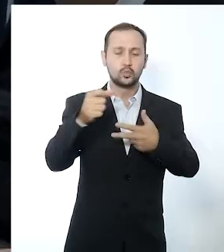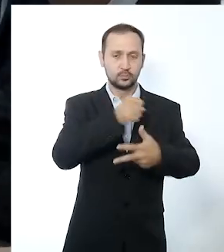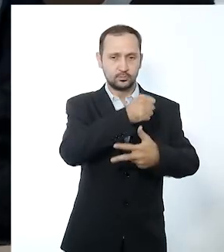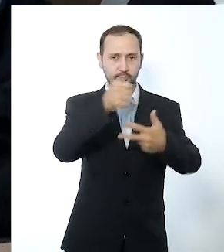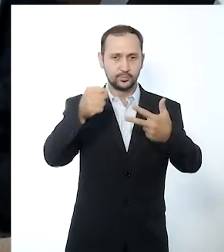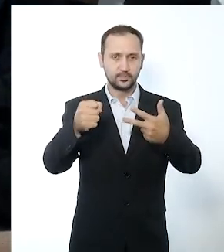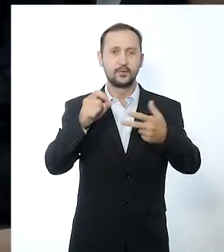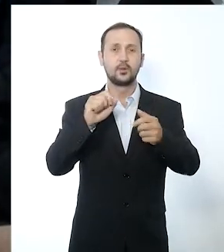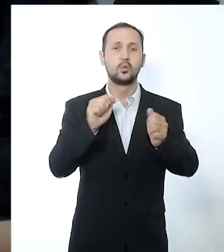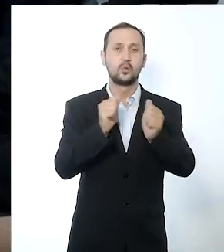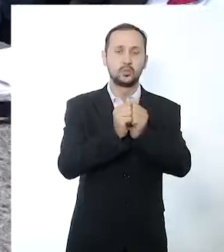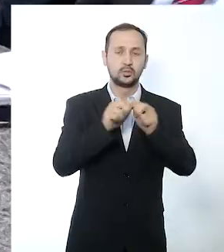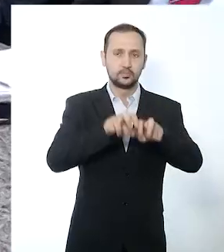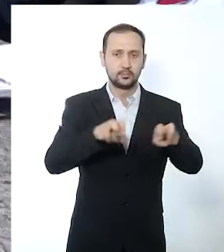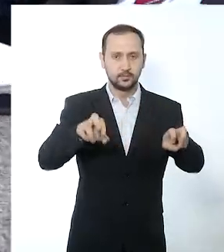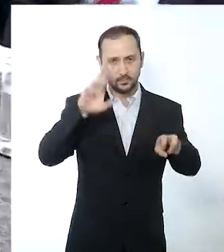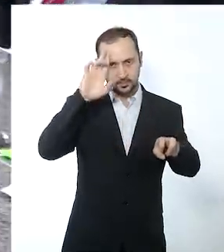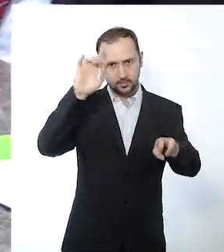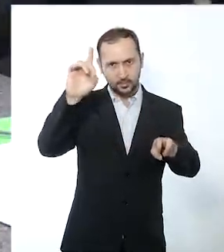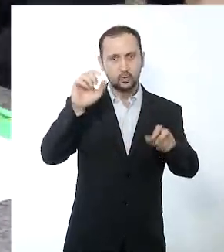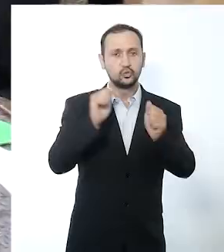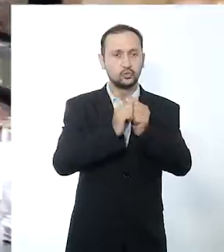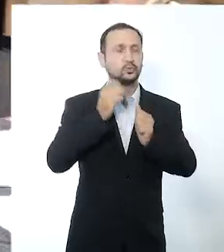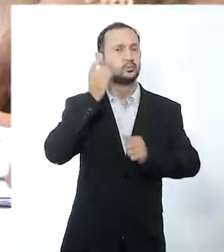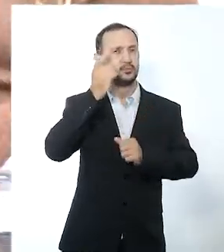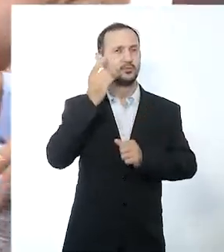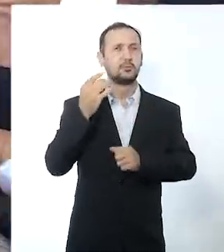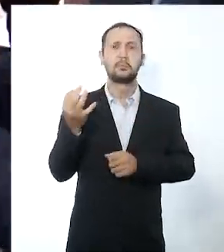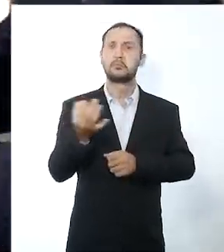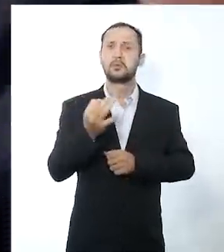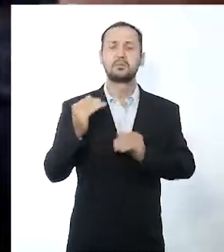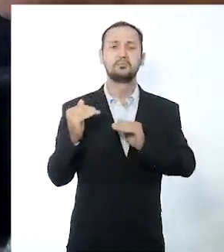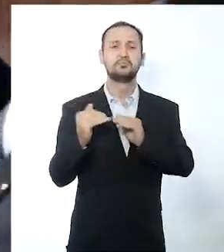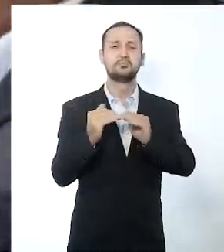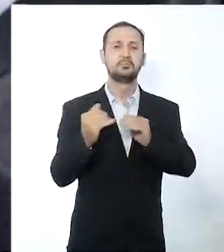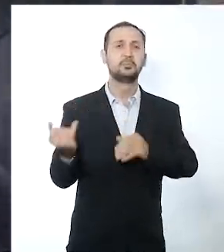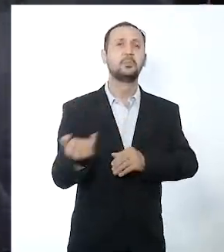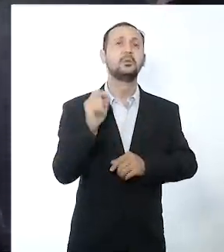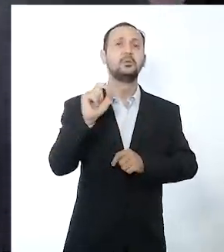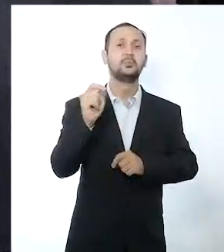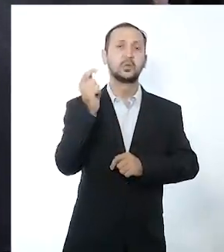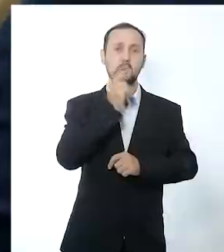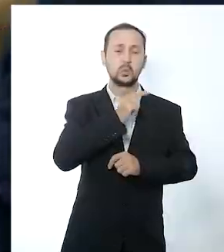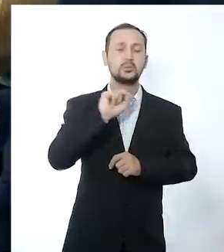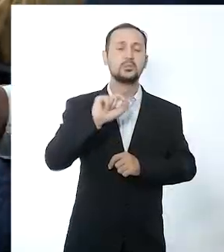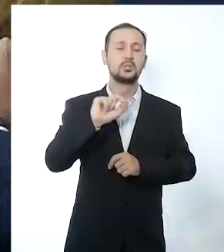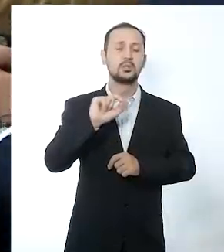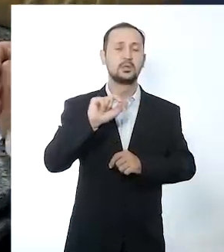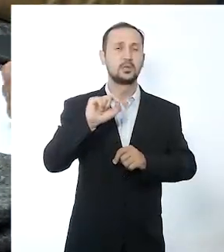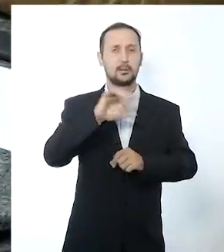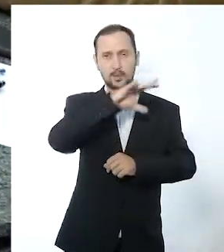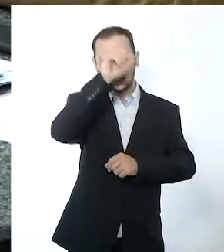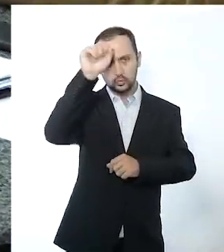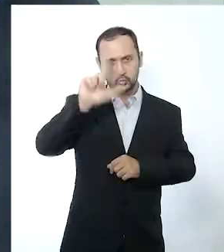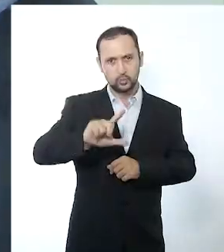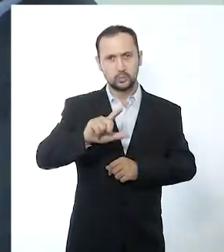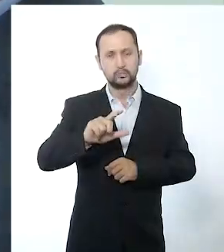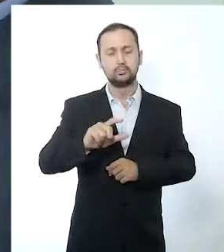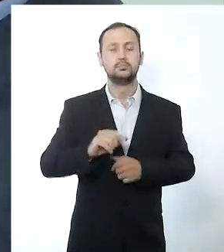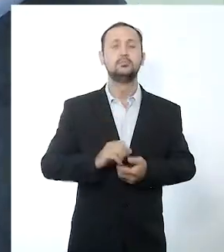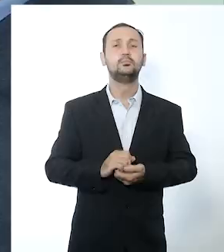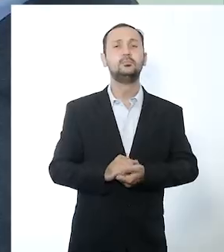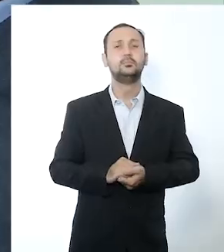poderes, conduzido pela mesa e pelos deputados, foi essencial para a garantia do pleno funcionamento de Mato Grosso do